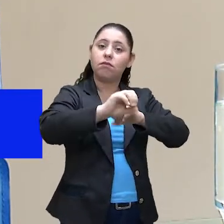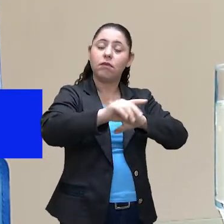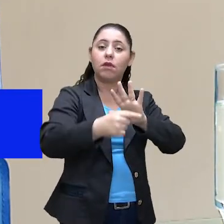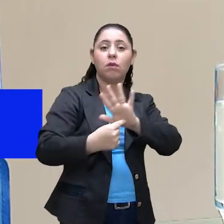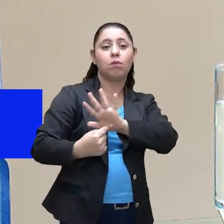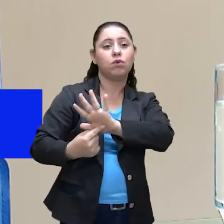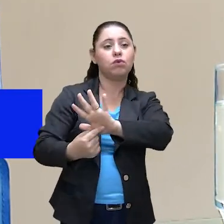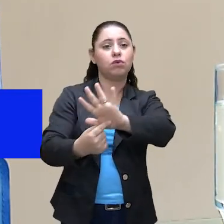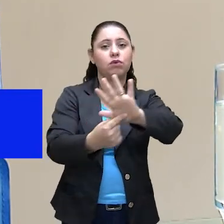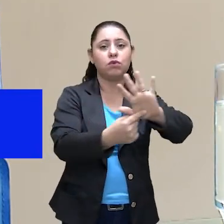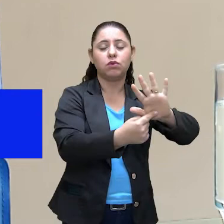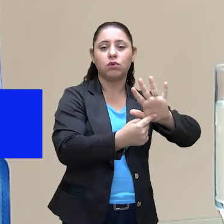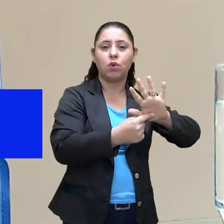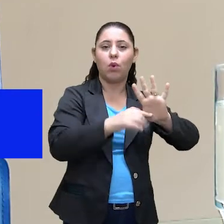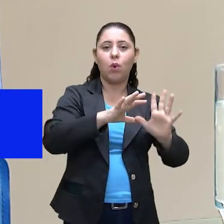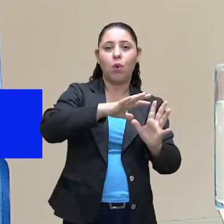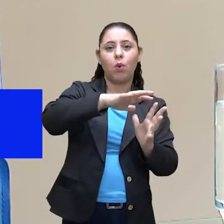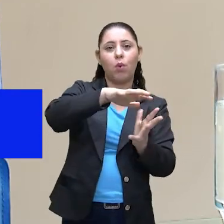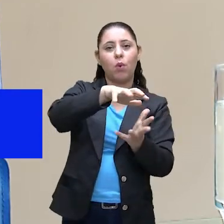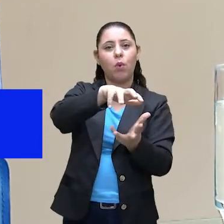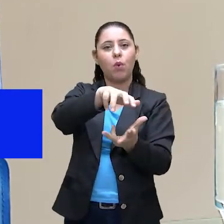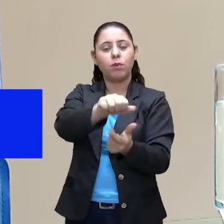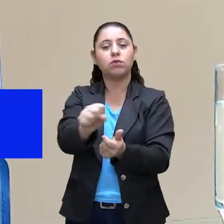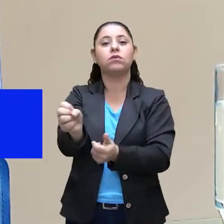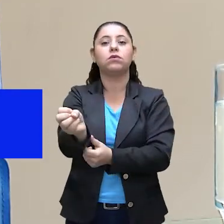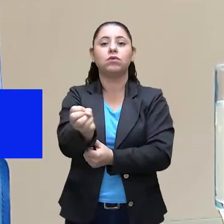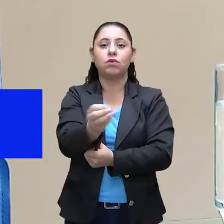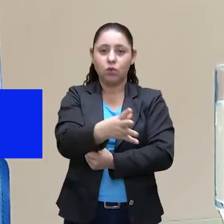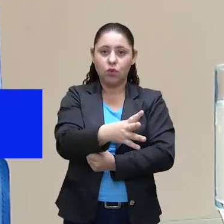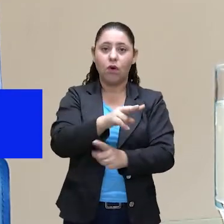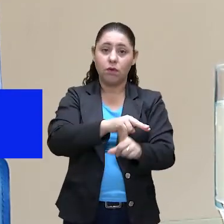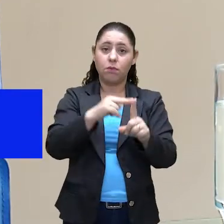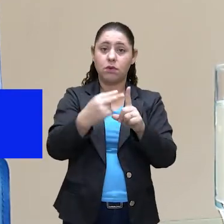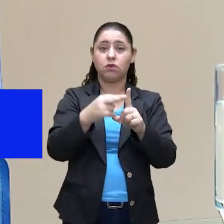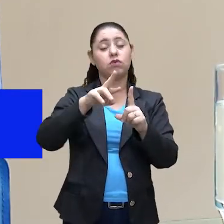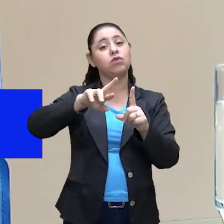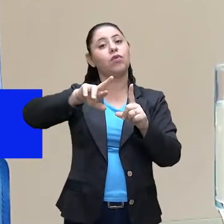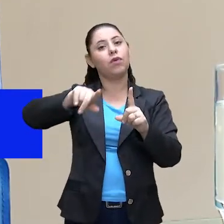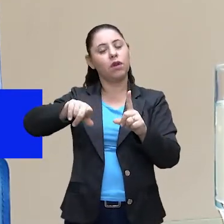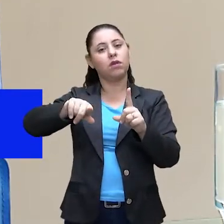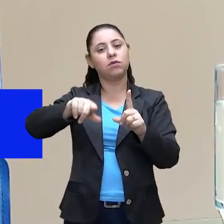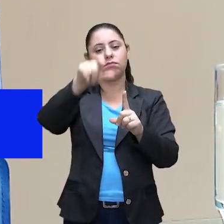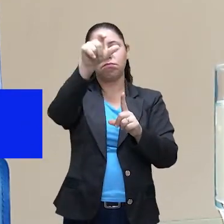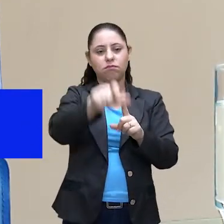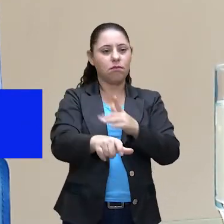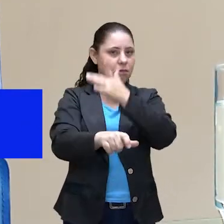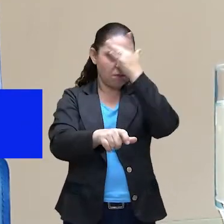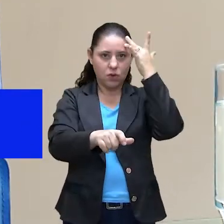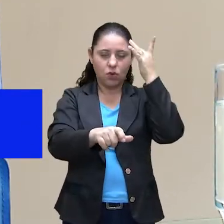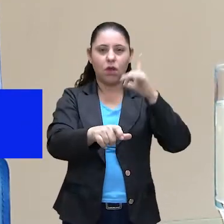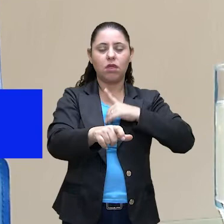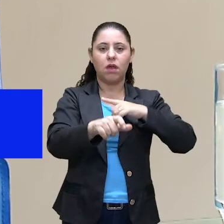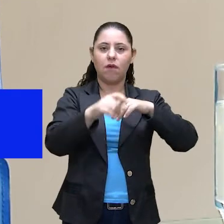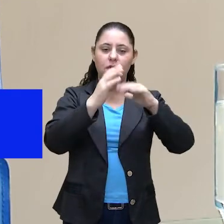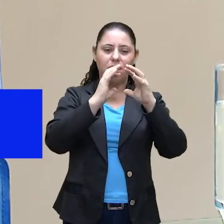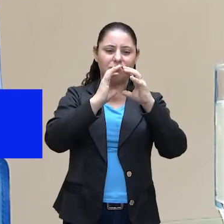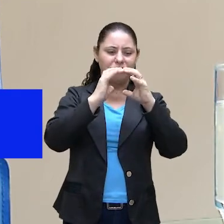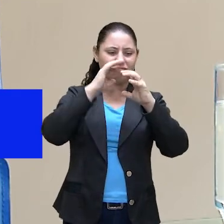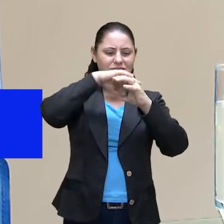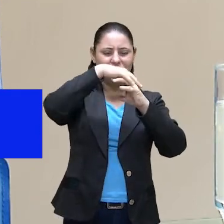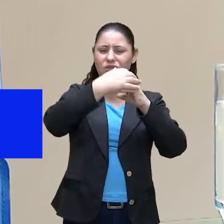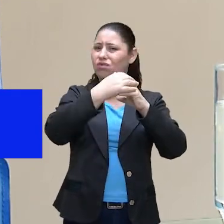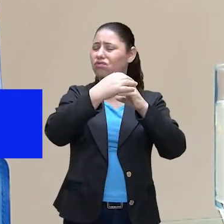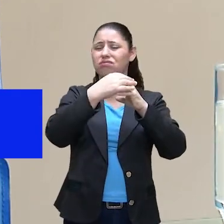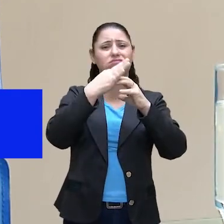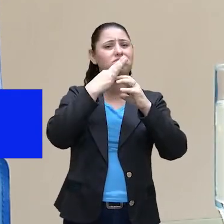para ele, mostrando um mundo totalmente novo, sob uma nova perspectiva, para um indivíduo que teve a lesão e já